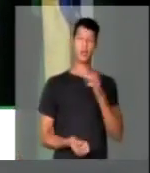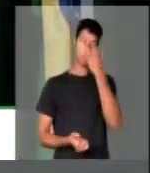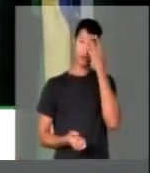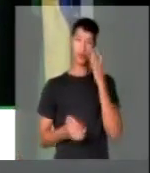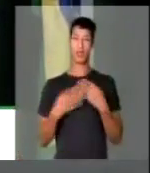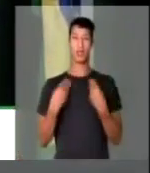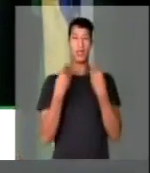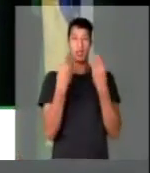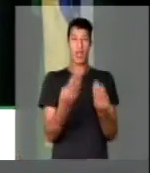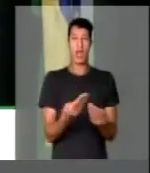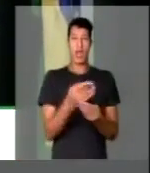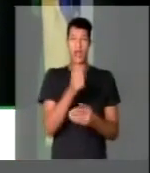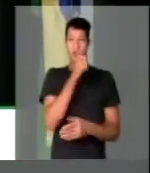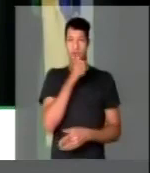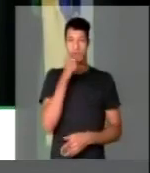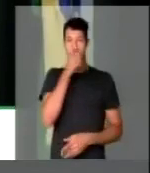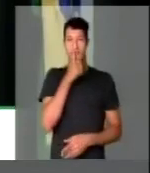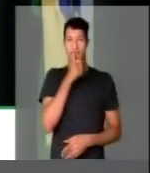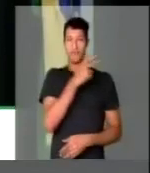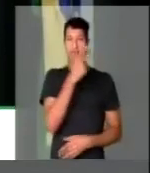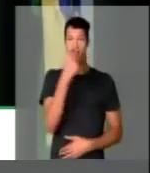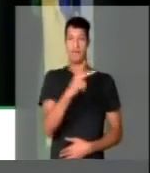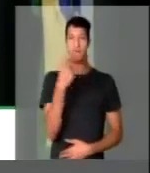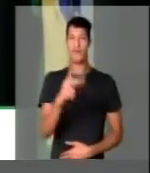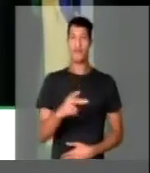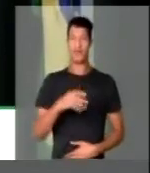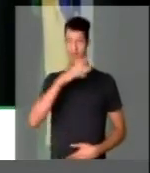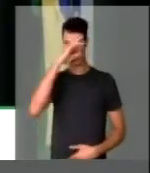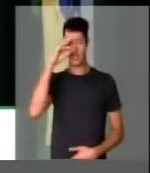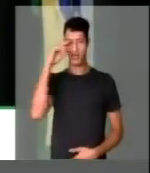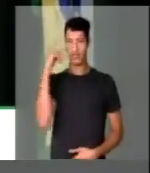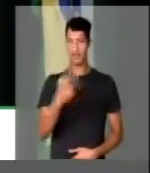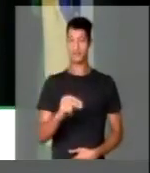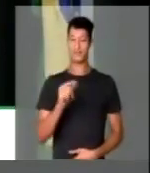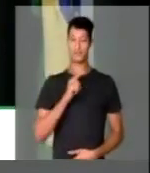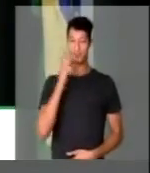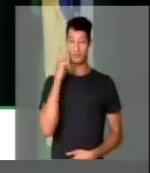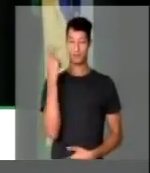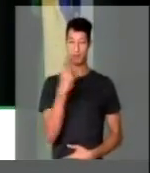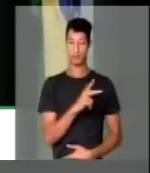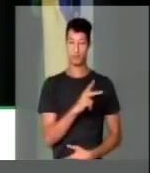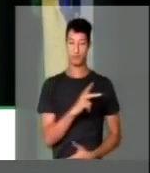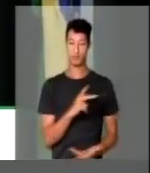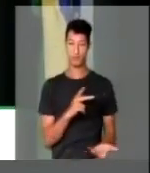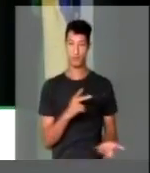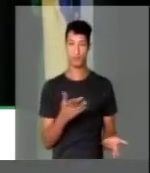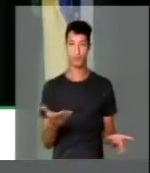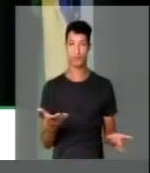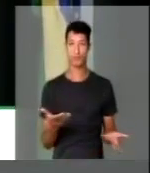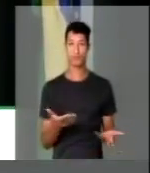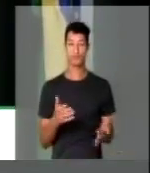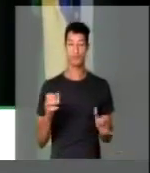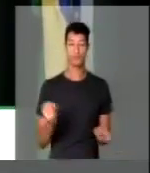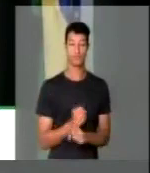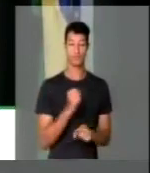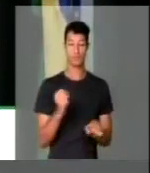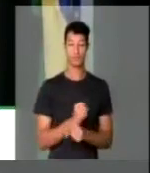que deram seu sacrifício, o seu suor para a